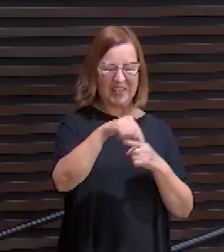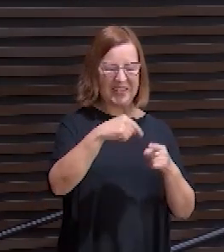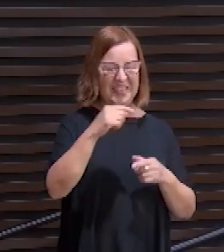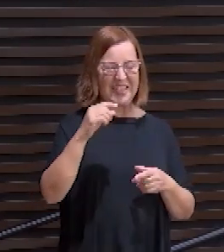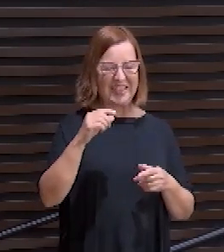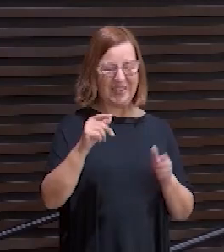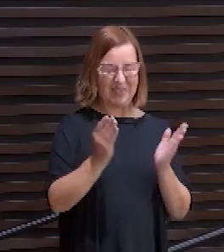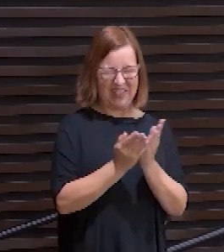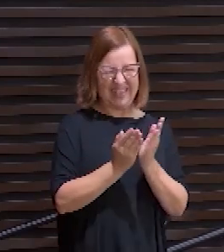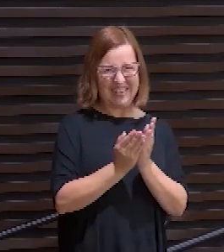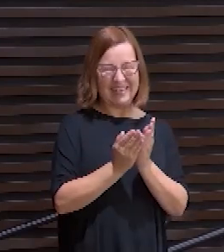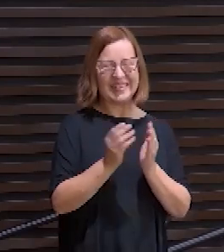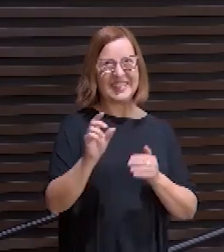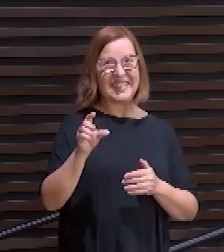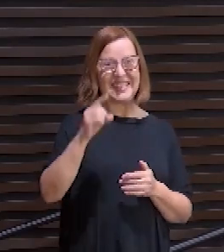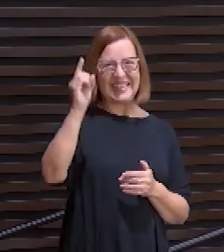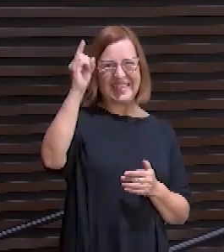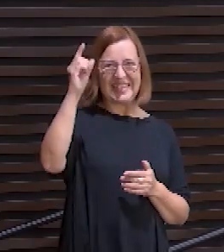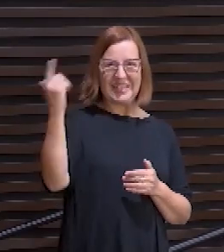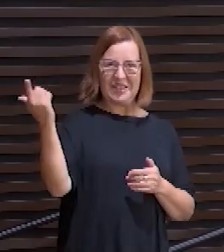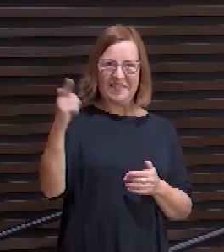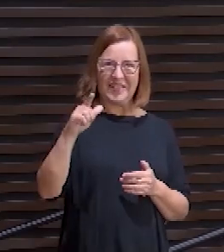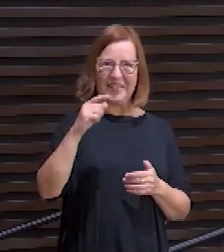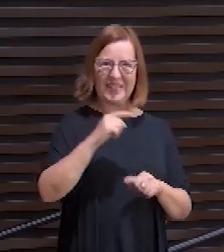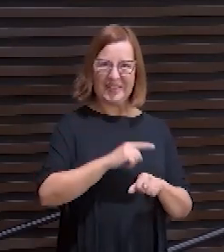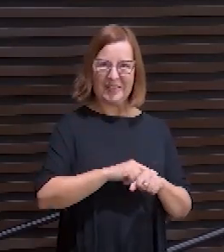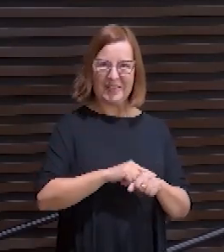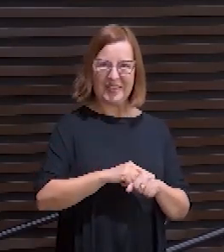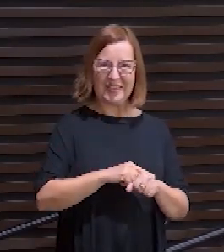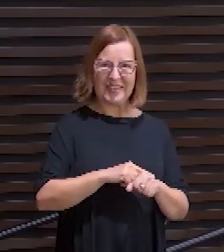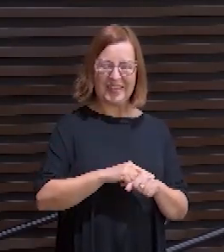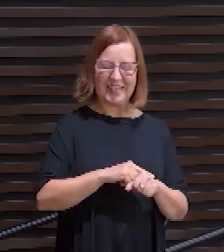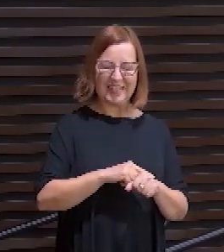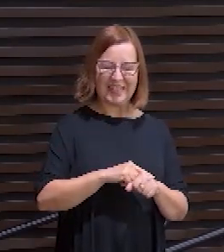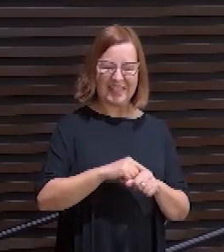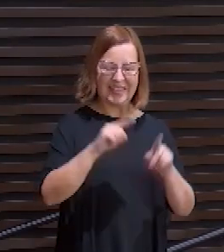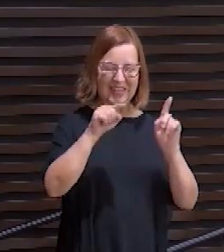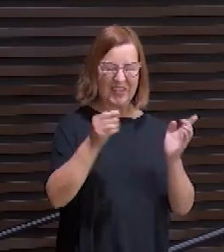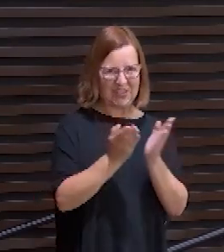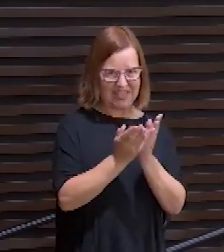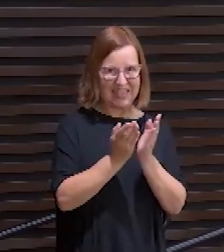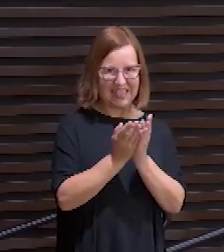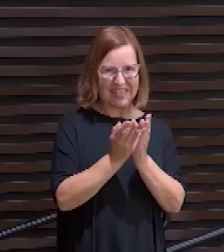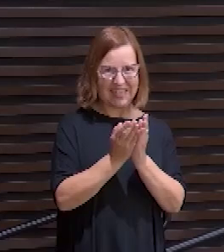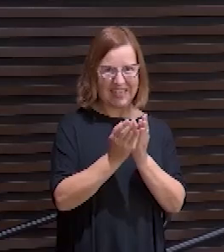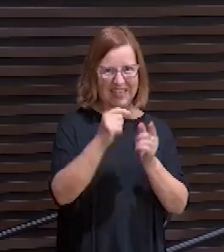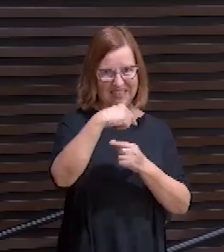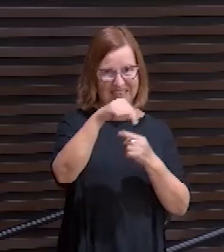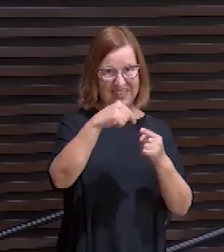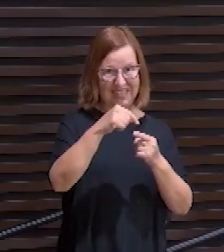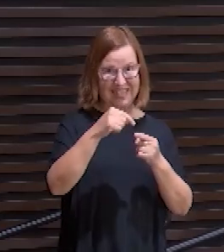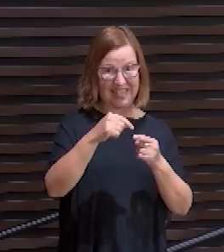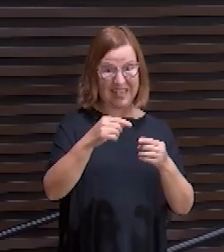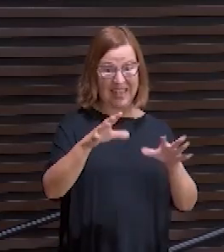Altíssimo, e veio o tempo em que os santos possuíram o reino, meus irmãos.